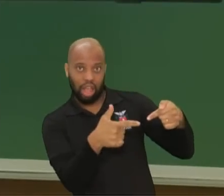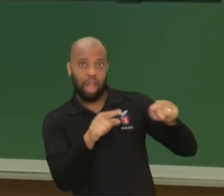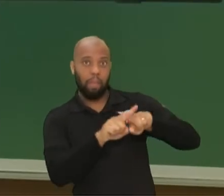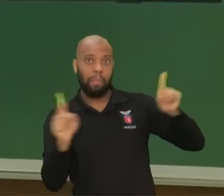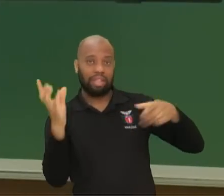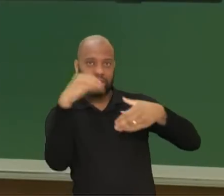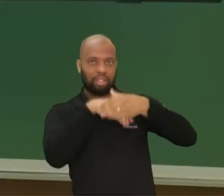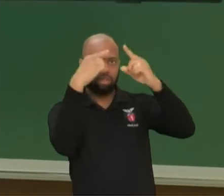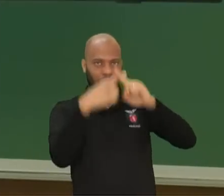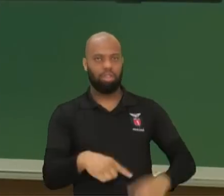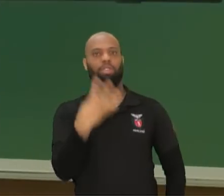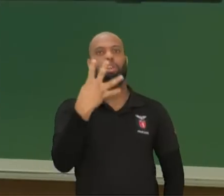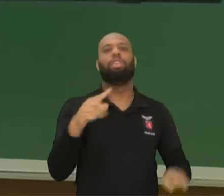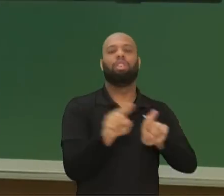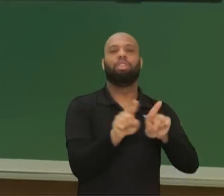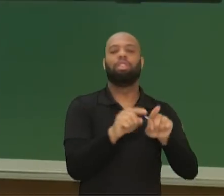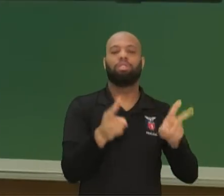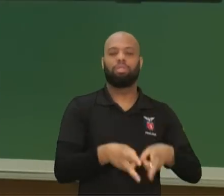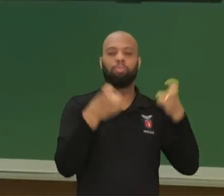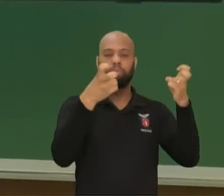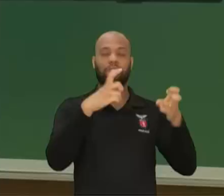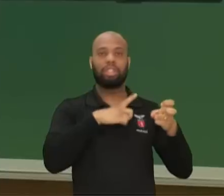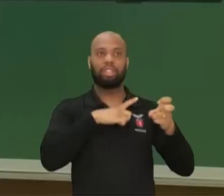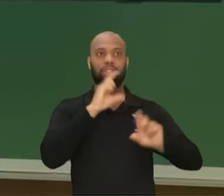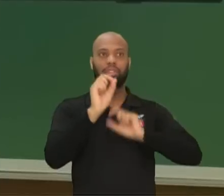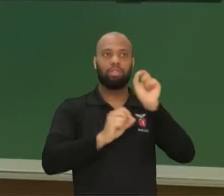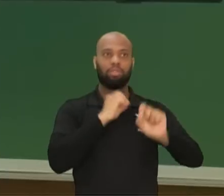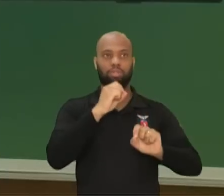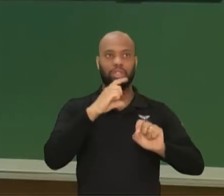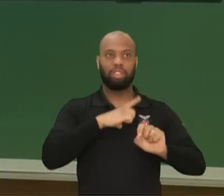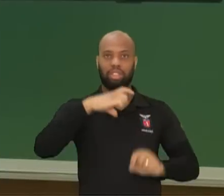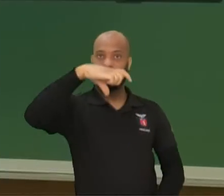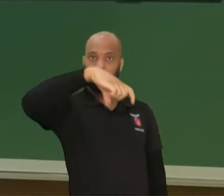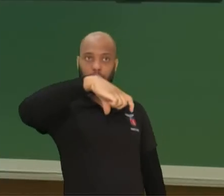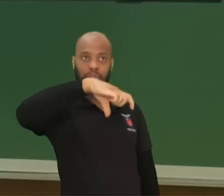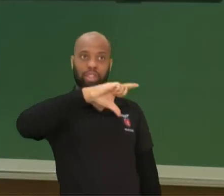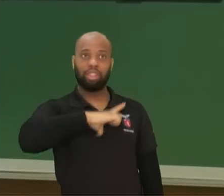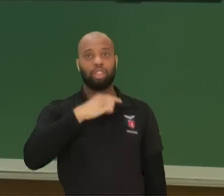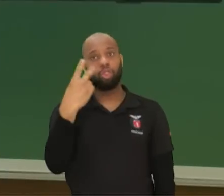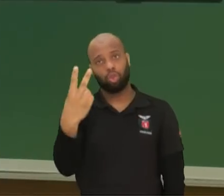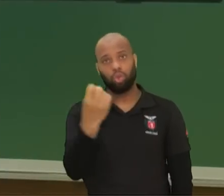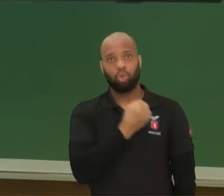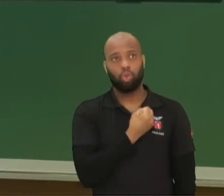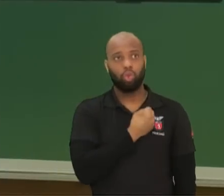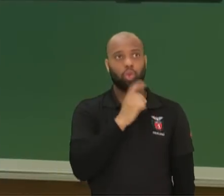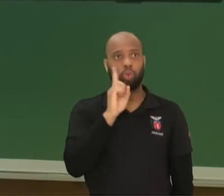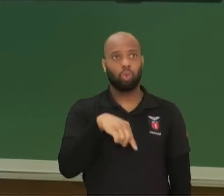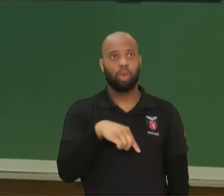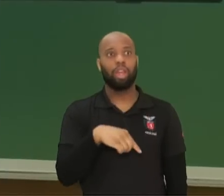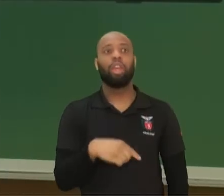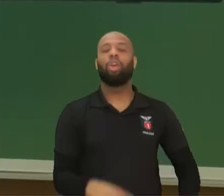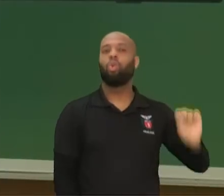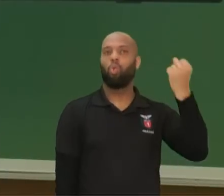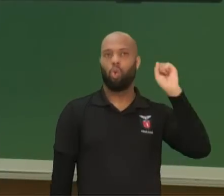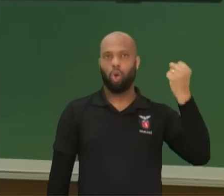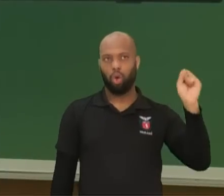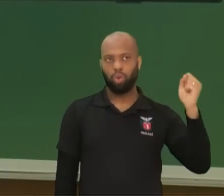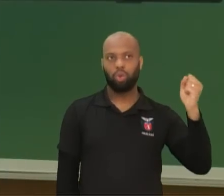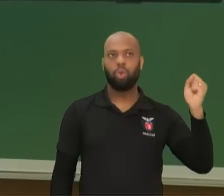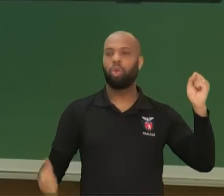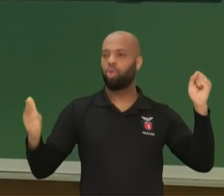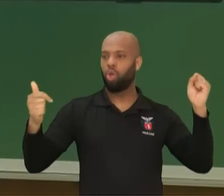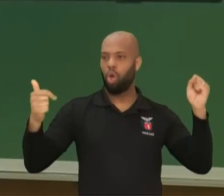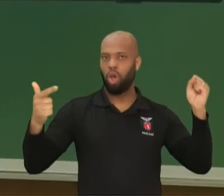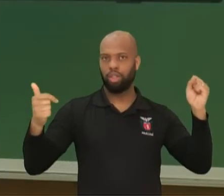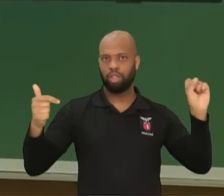Então, observe aqui. Essa interseção eu tenho 2, tenho 2 elementos, que é o 8 e